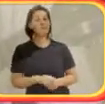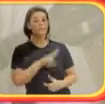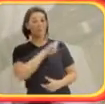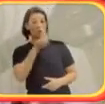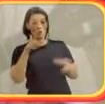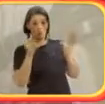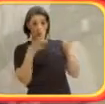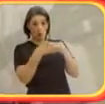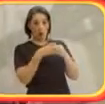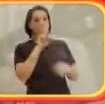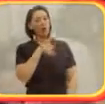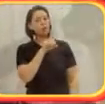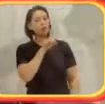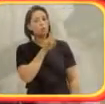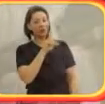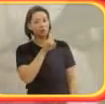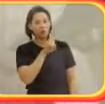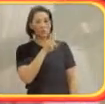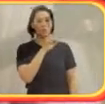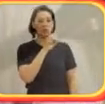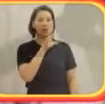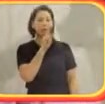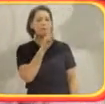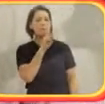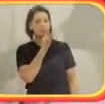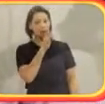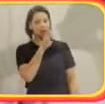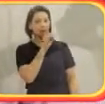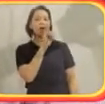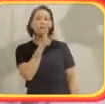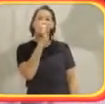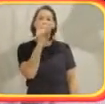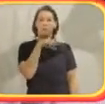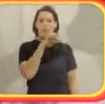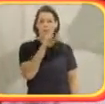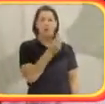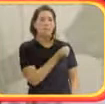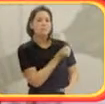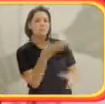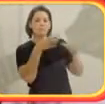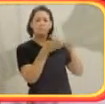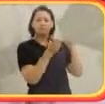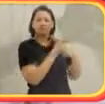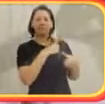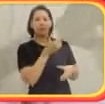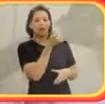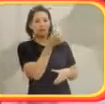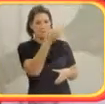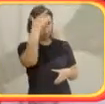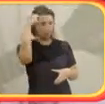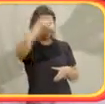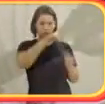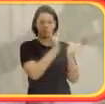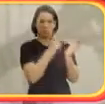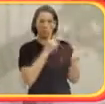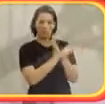observei. E hoje em dia eu faço aula de percussão com o integrante da minha outra banda, o Trem dos Onze, que é